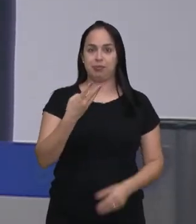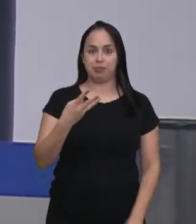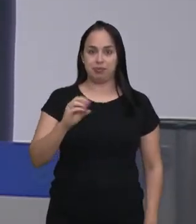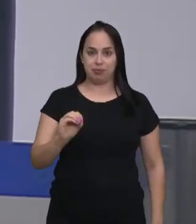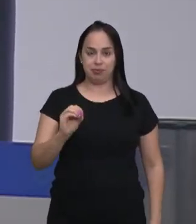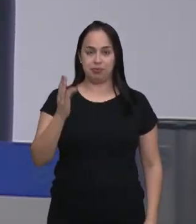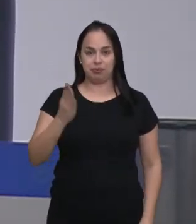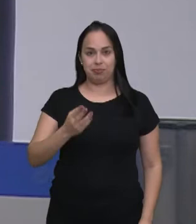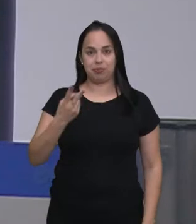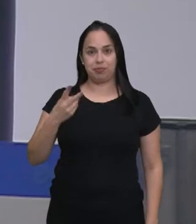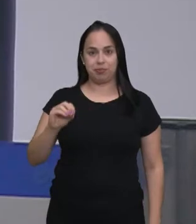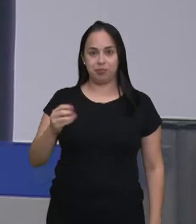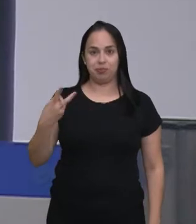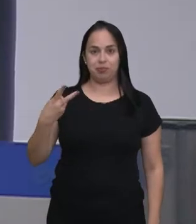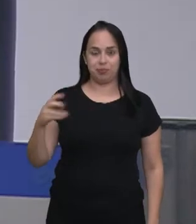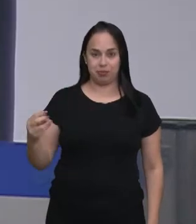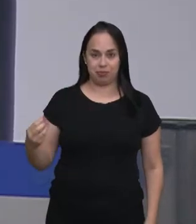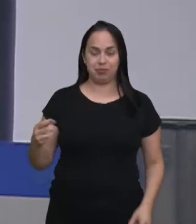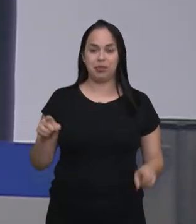1330/2022, projeto de lei número